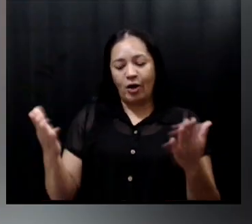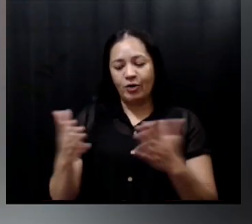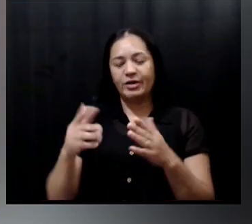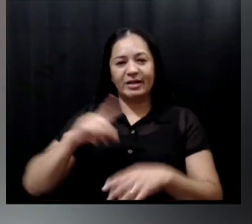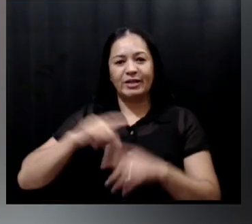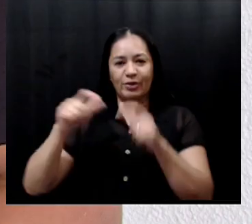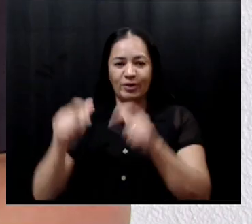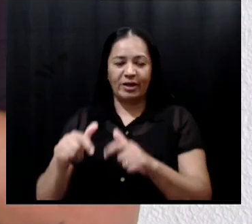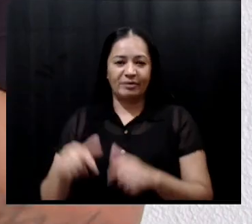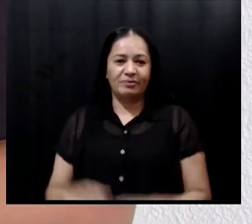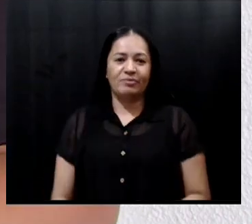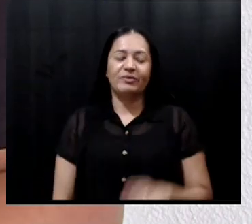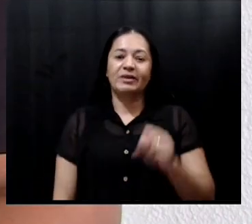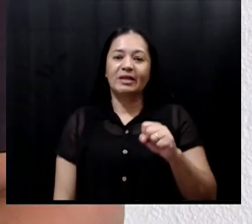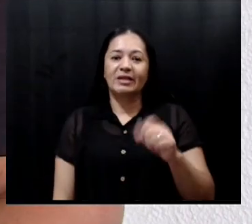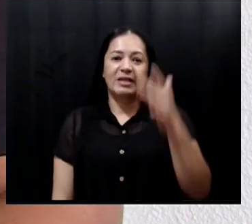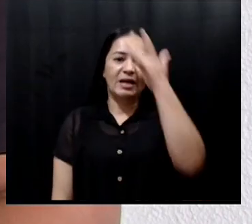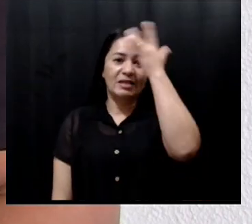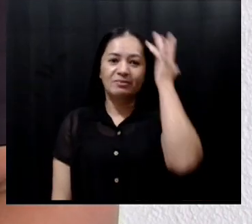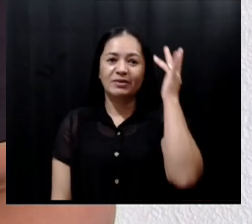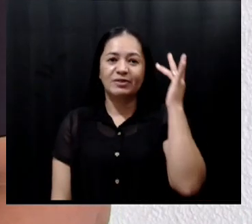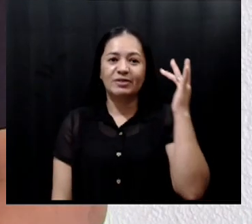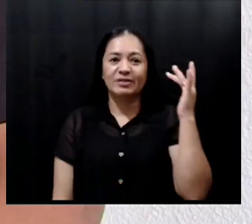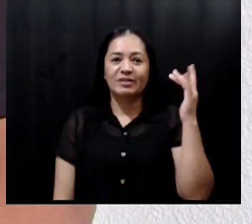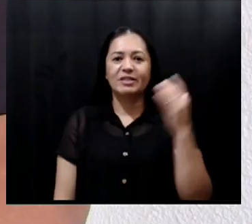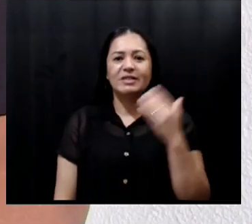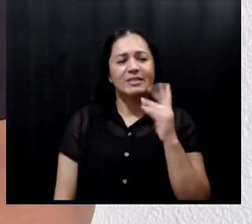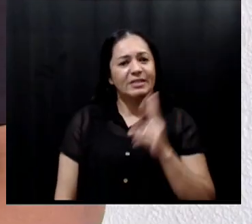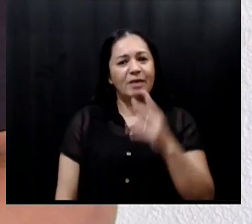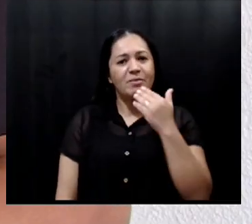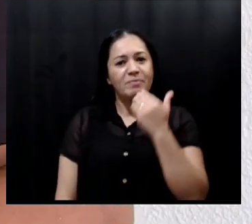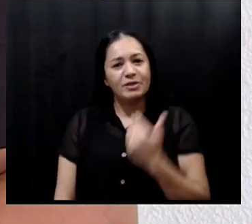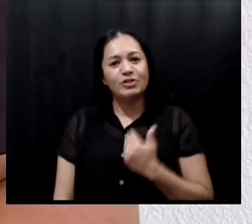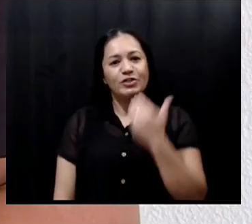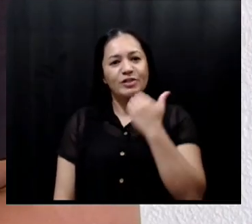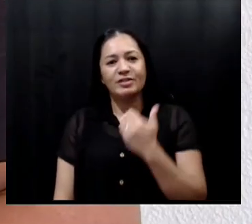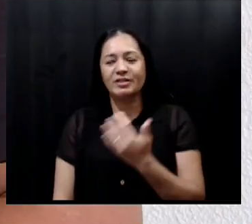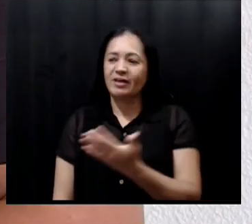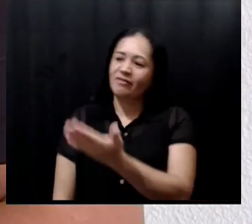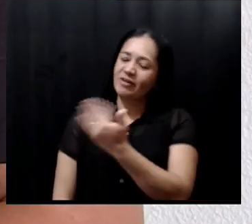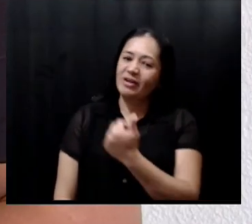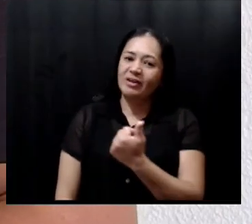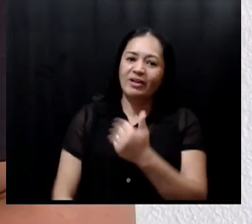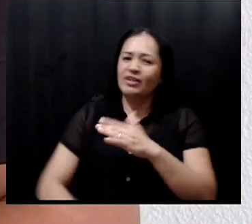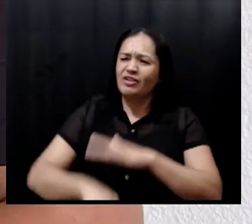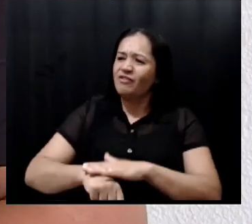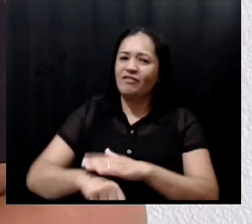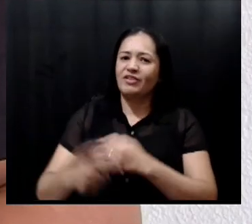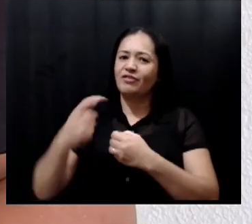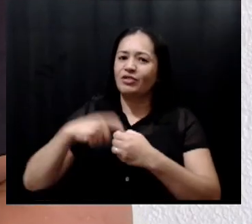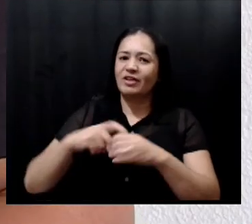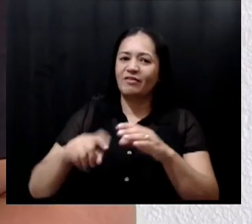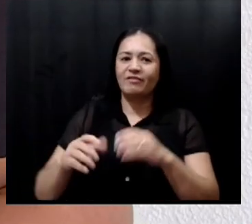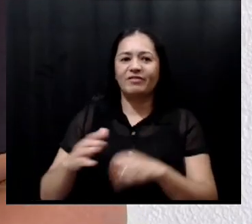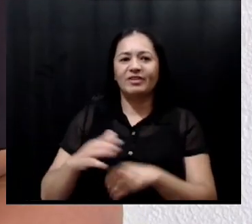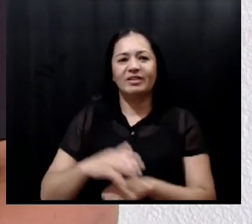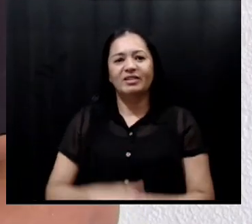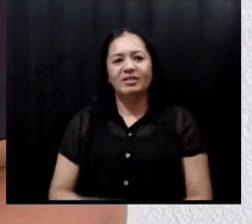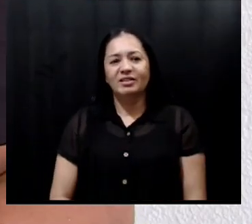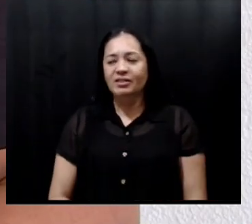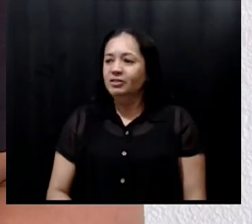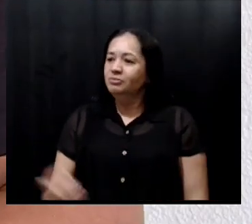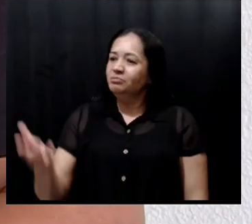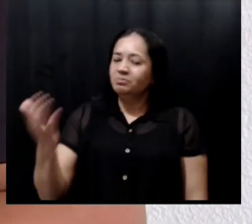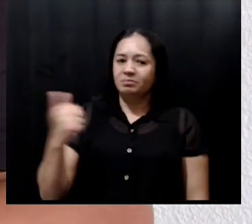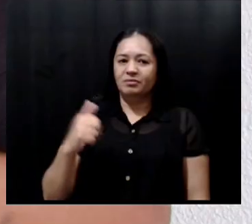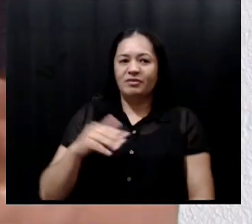bastante gente que... As pessoas sempre pediam, né? Vocês não vão voltar a fazer, vocês não vão fazer